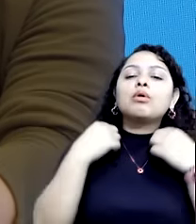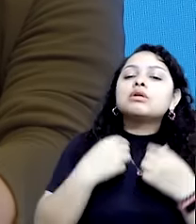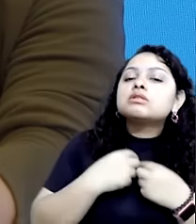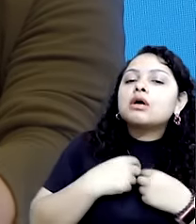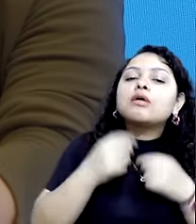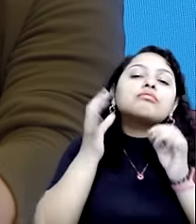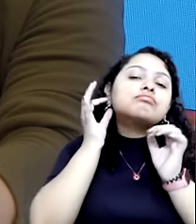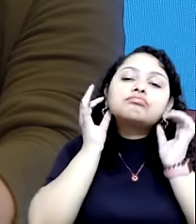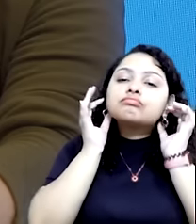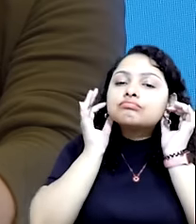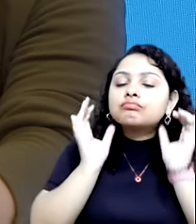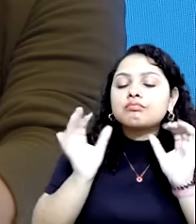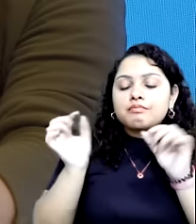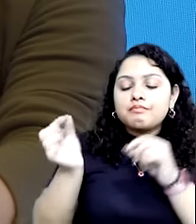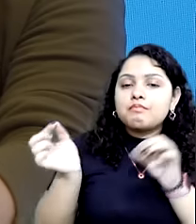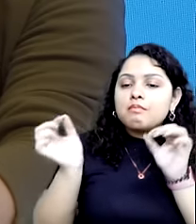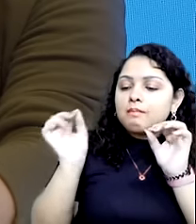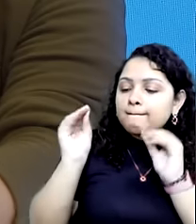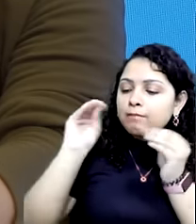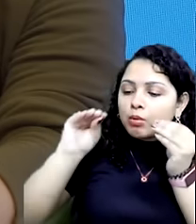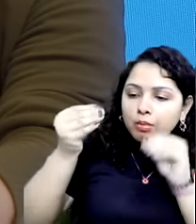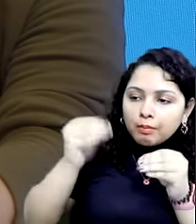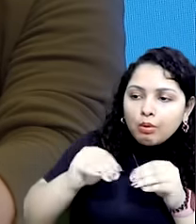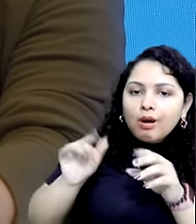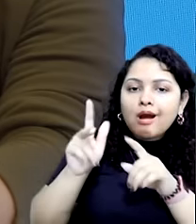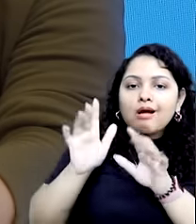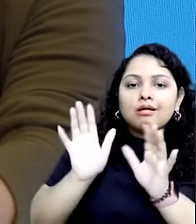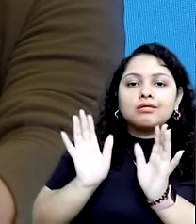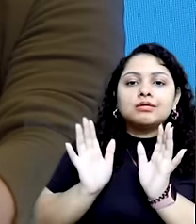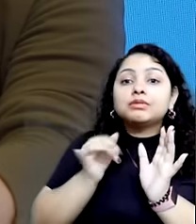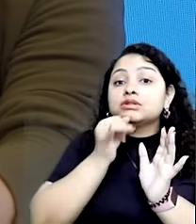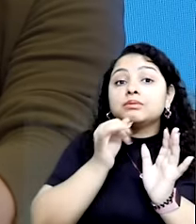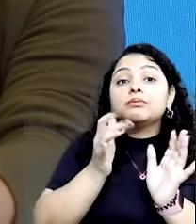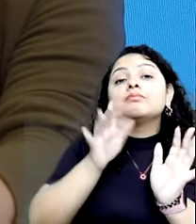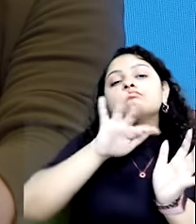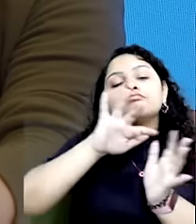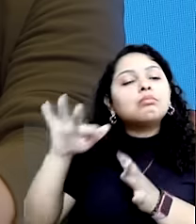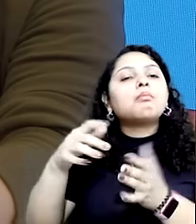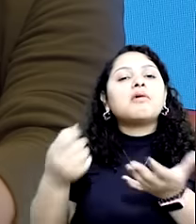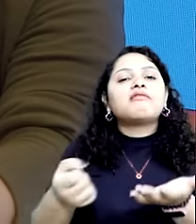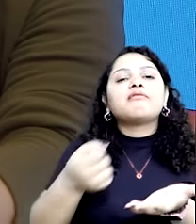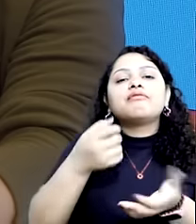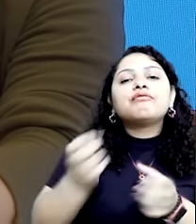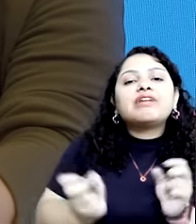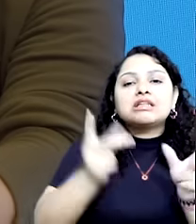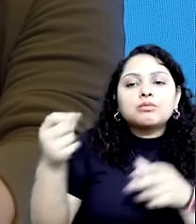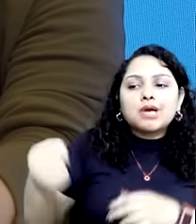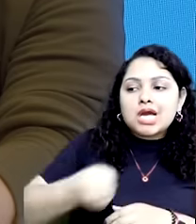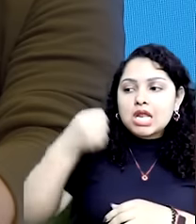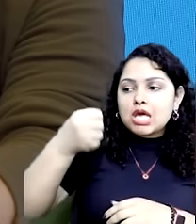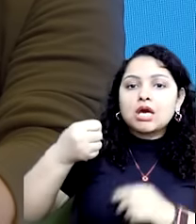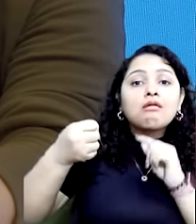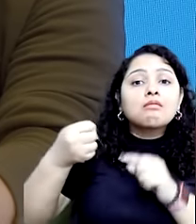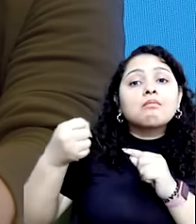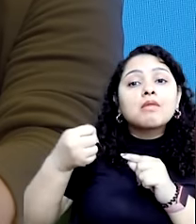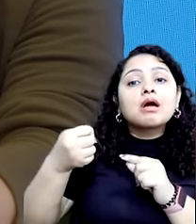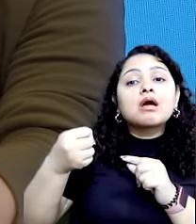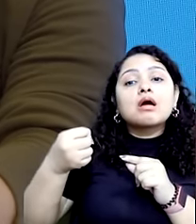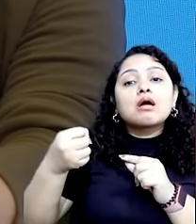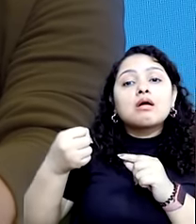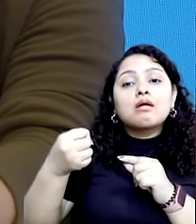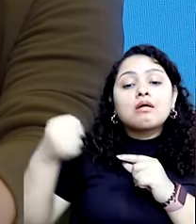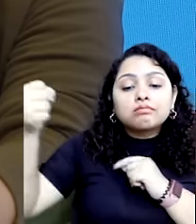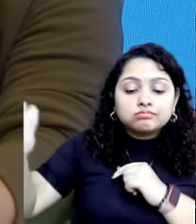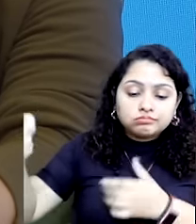venda mas dá para você trabalhar isso daí vamos supor que tô vendendo uma uma caneca também o que eu posso fazer colocar ela lá mas está